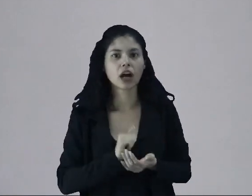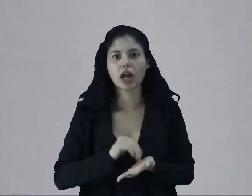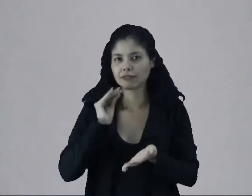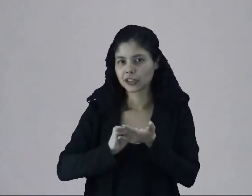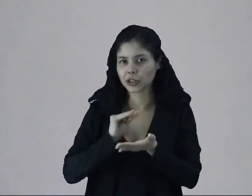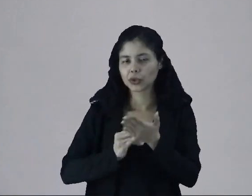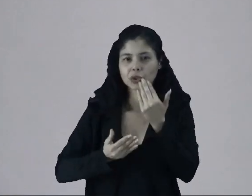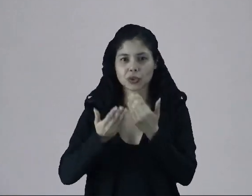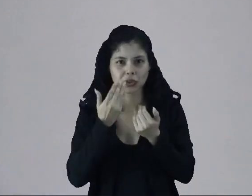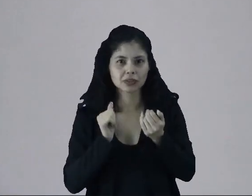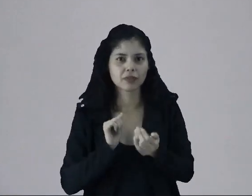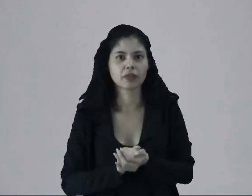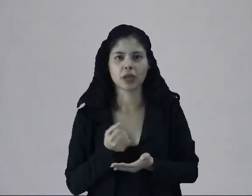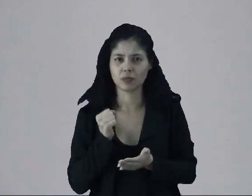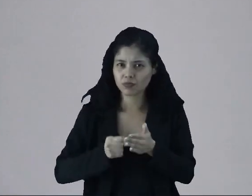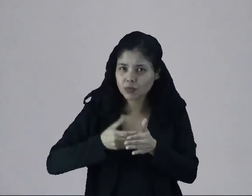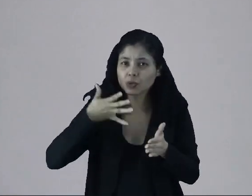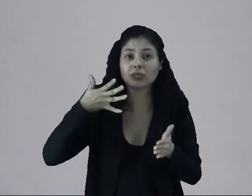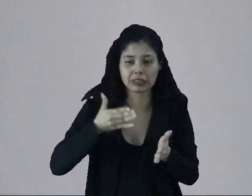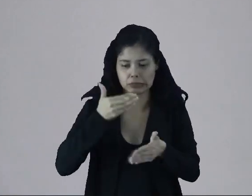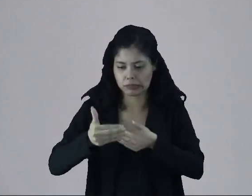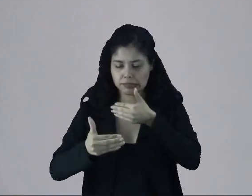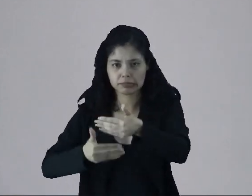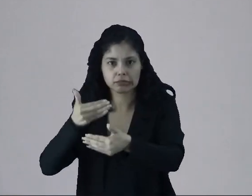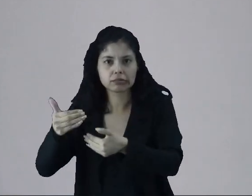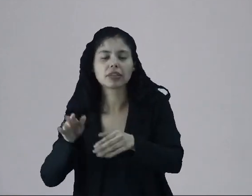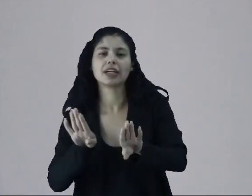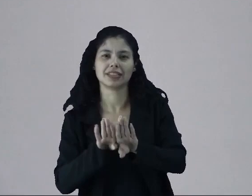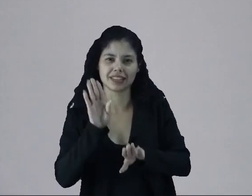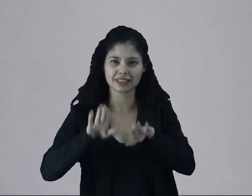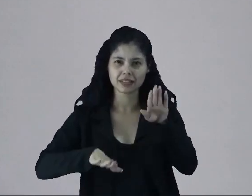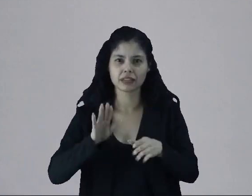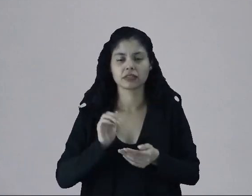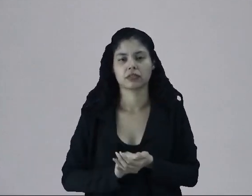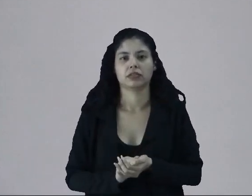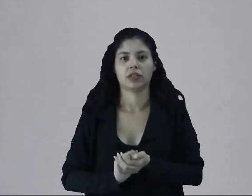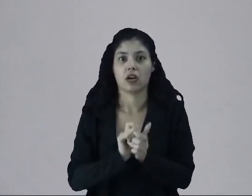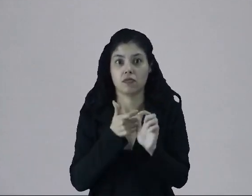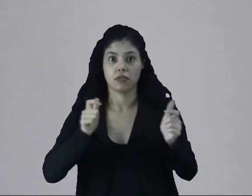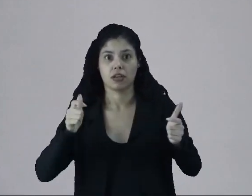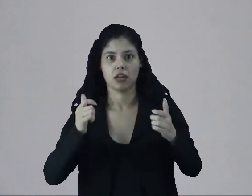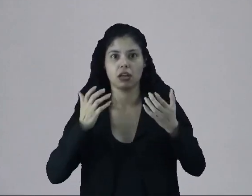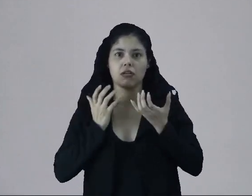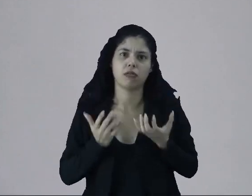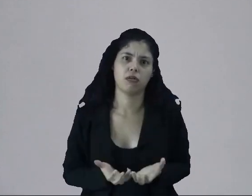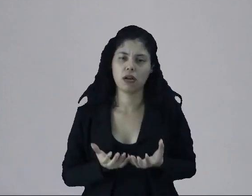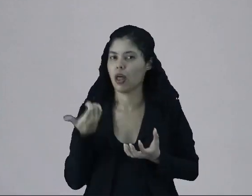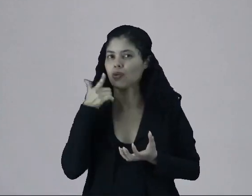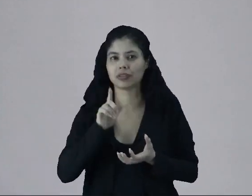teu pâncreas ter funcionado tanto ao longo da tua vida que aí ele ficou sobrecarregado e cansou,